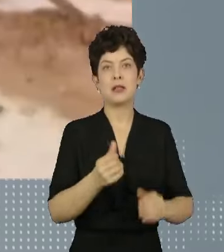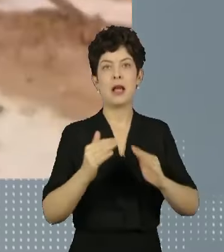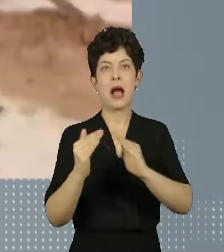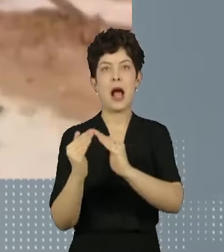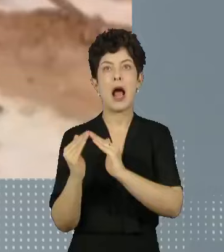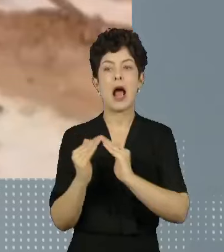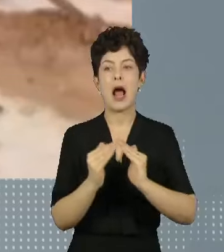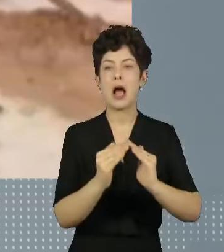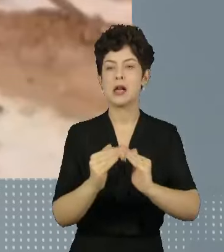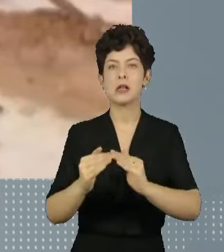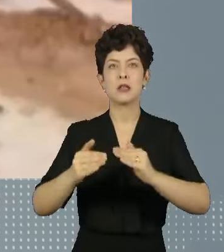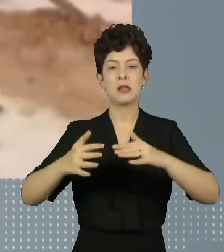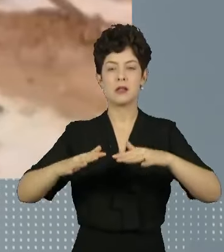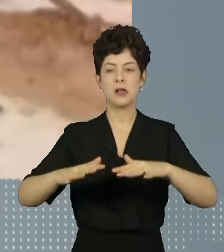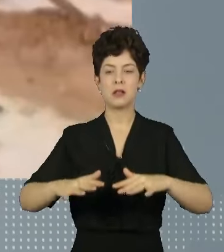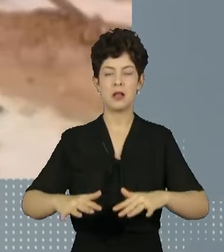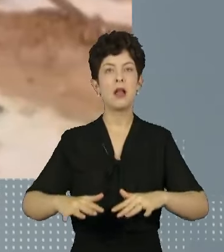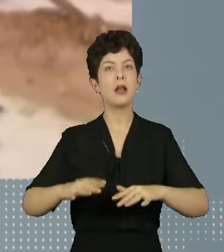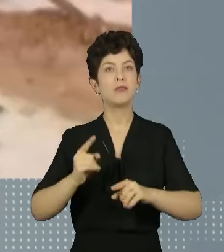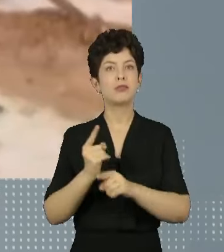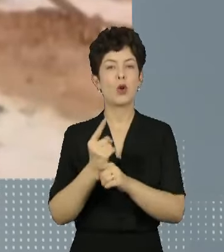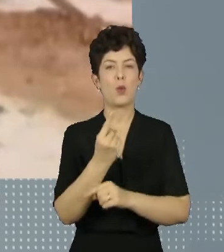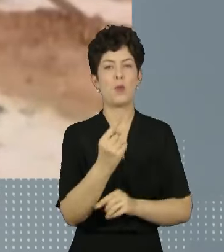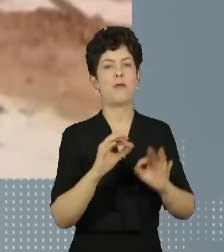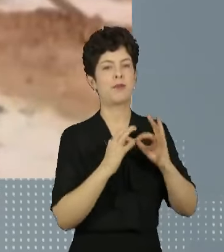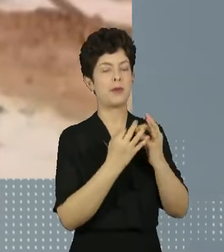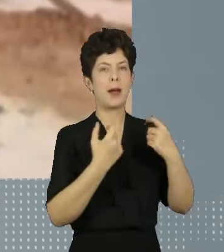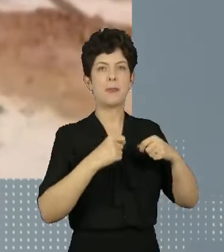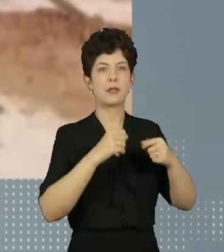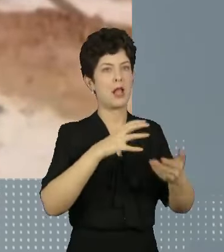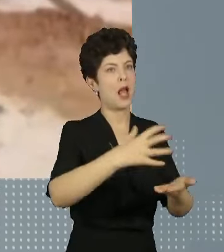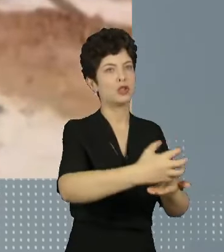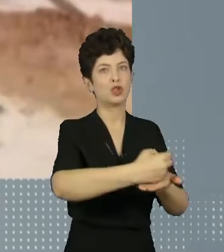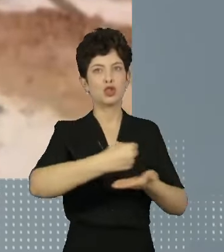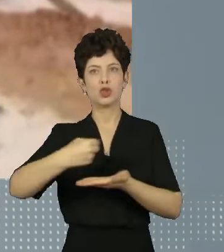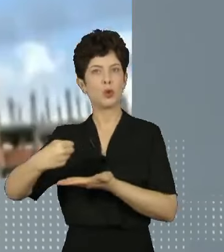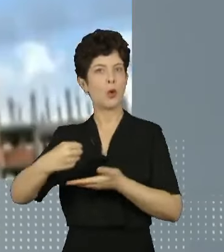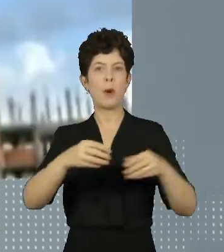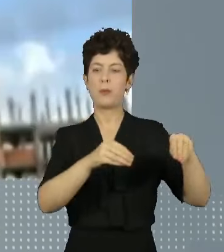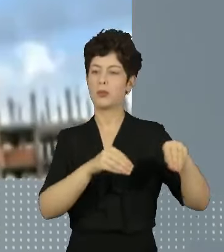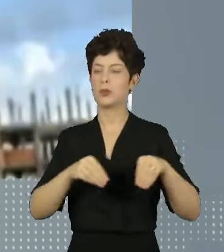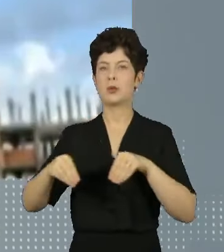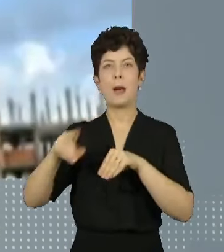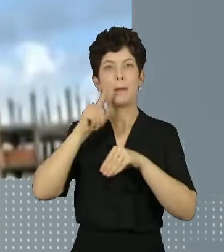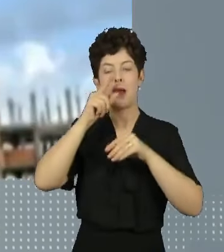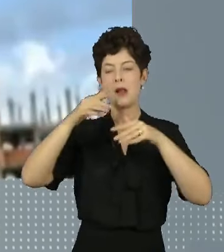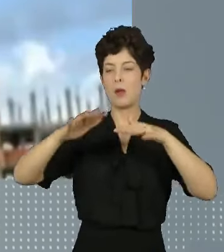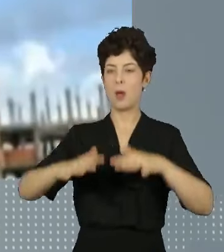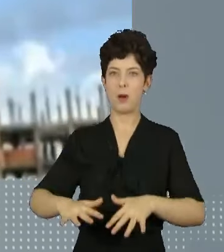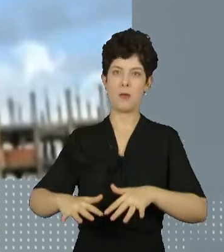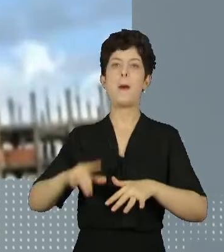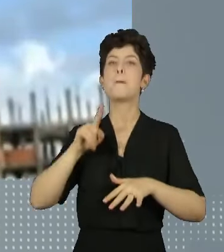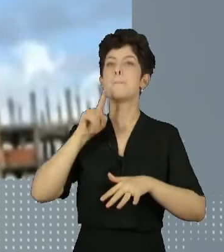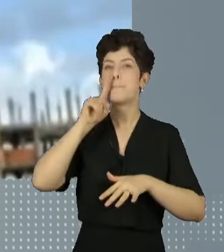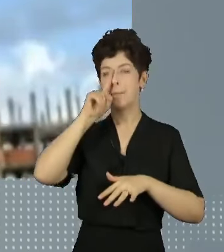estruturais foram mapeadas e apenas uma família precisou ser retirada do local pelo risco de desabamento do imóvel